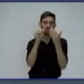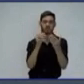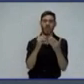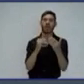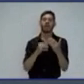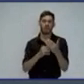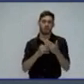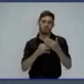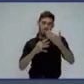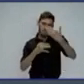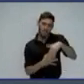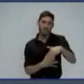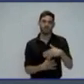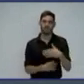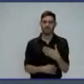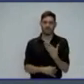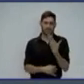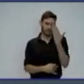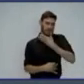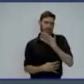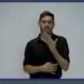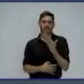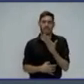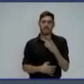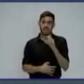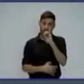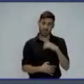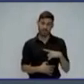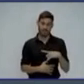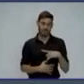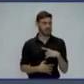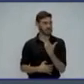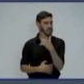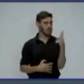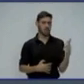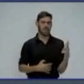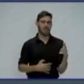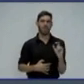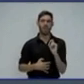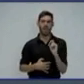tivesse. Não apresentou. É tudo retórica vazia